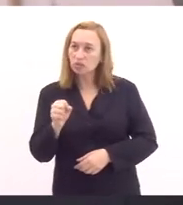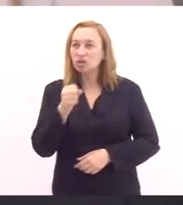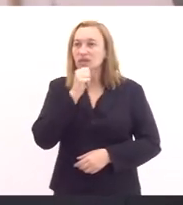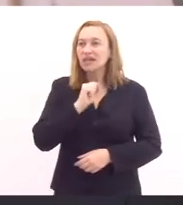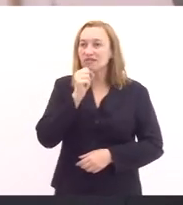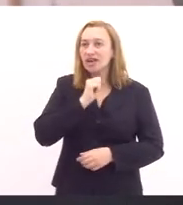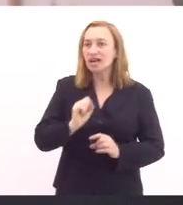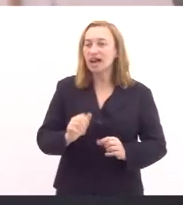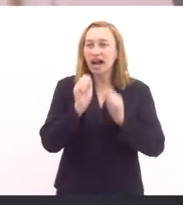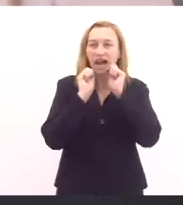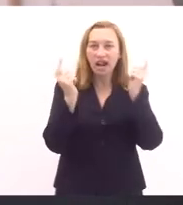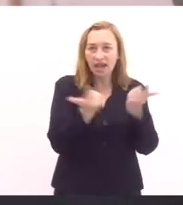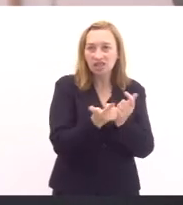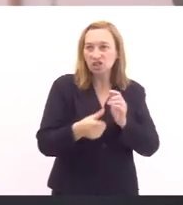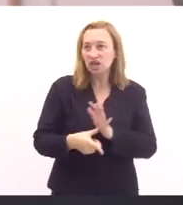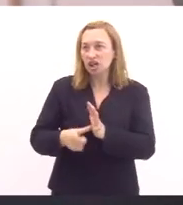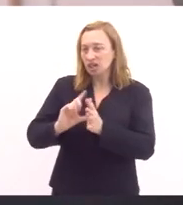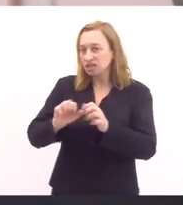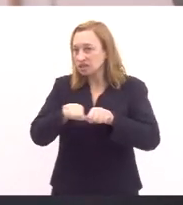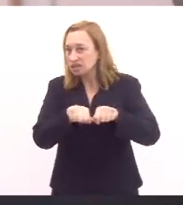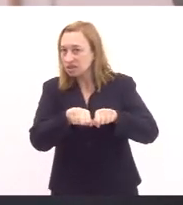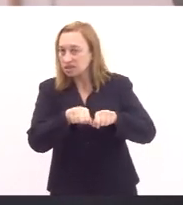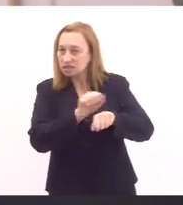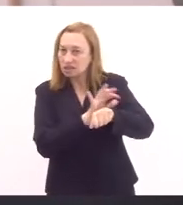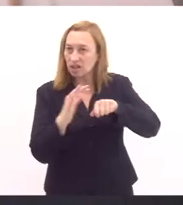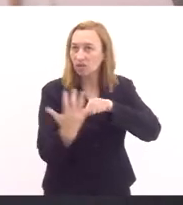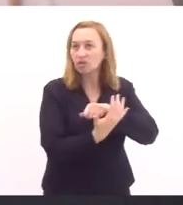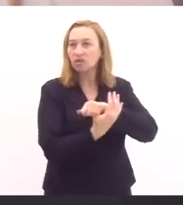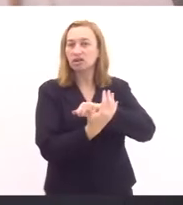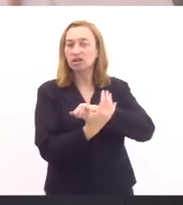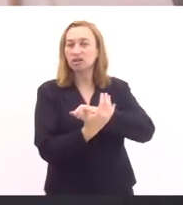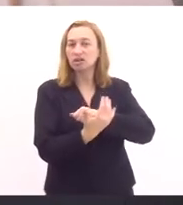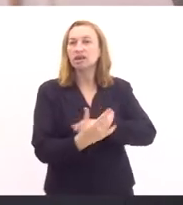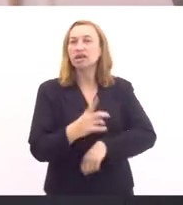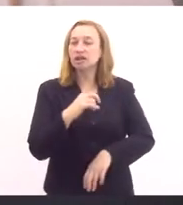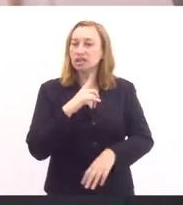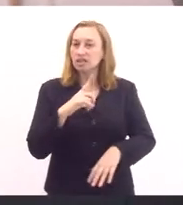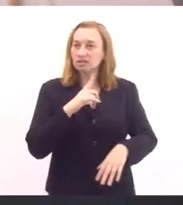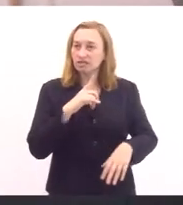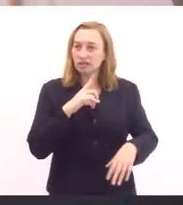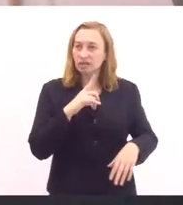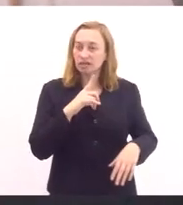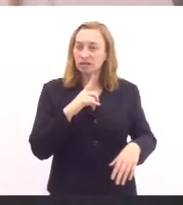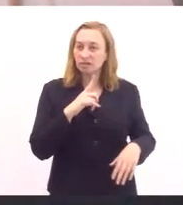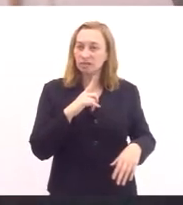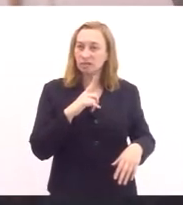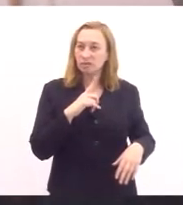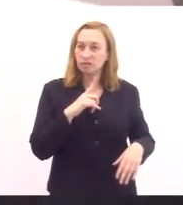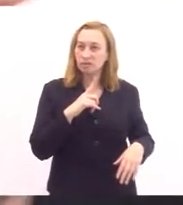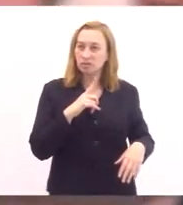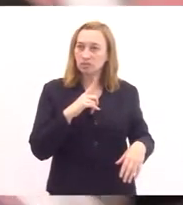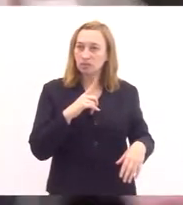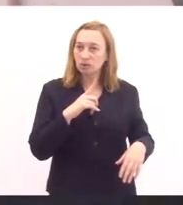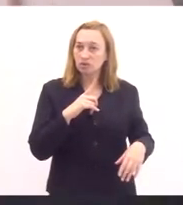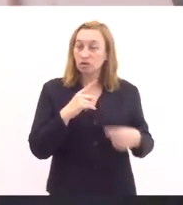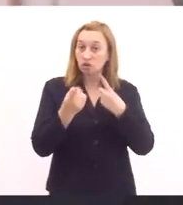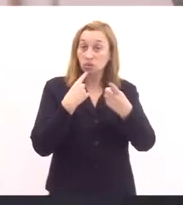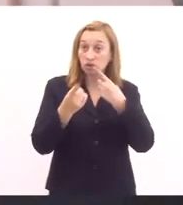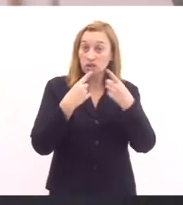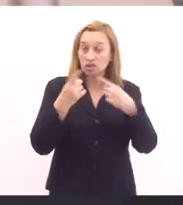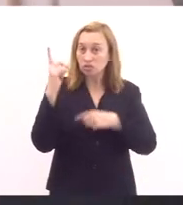convite e tivemos um embate com Conselho Regional de Medicina um embate duríssimo